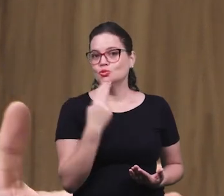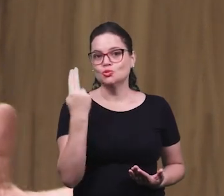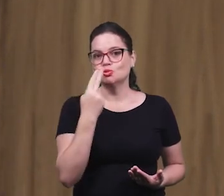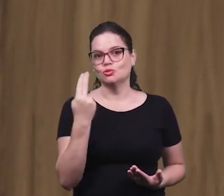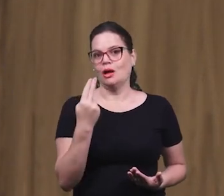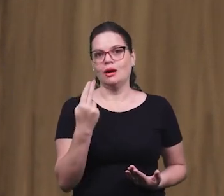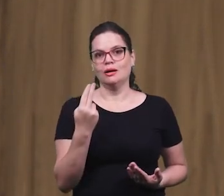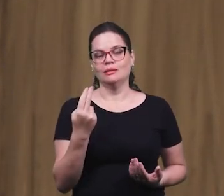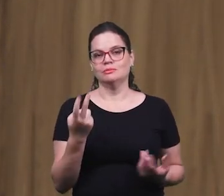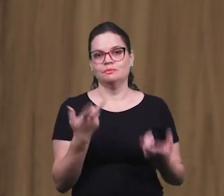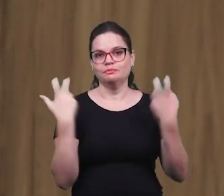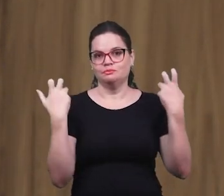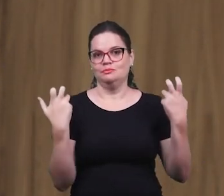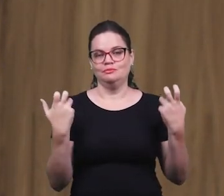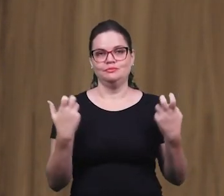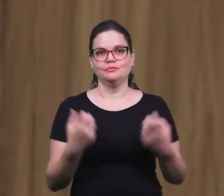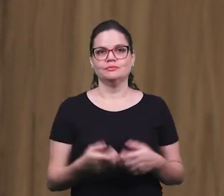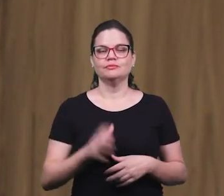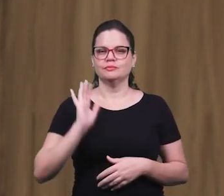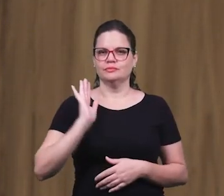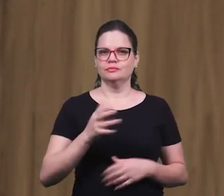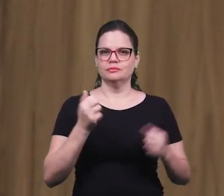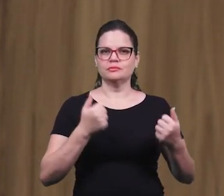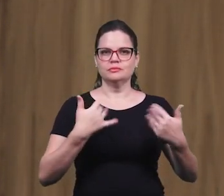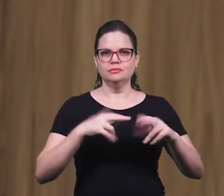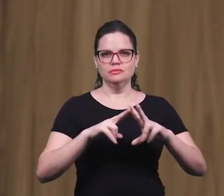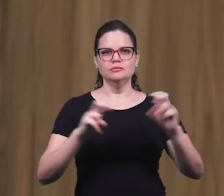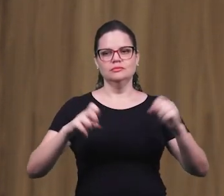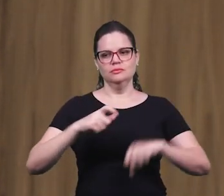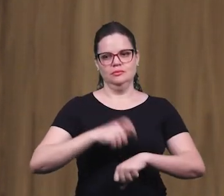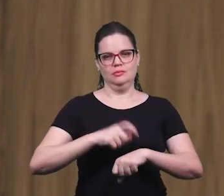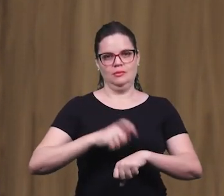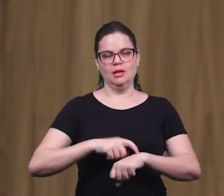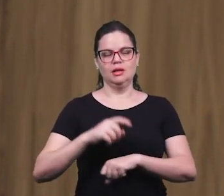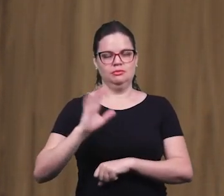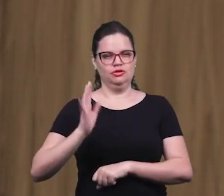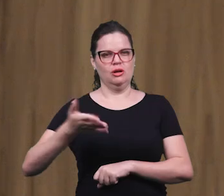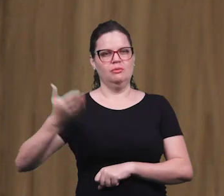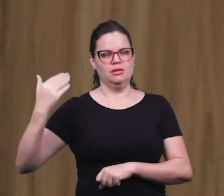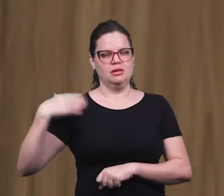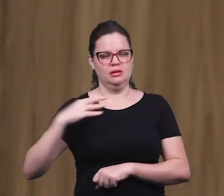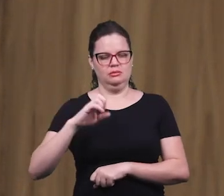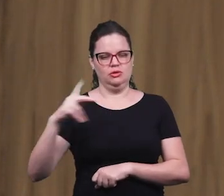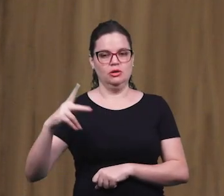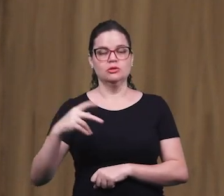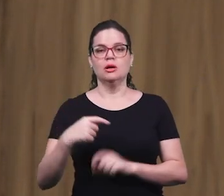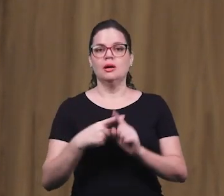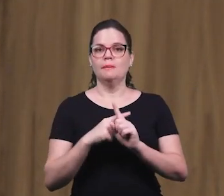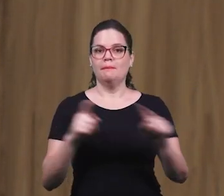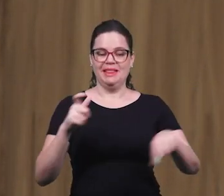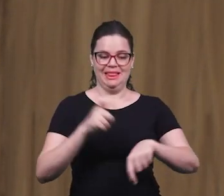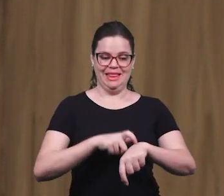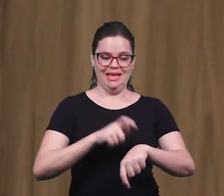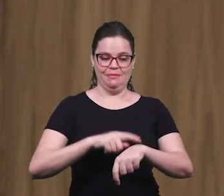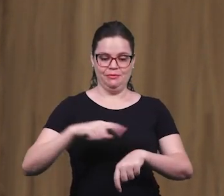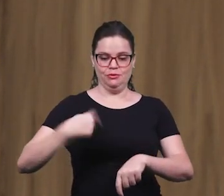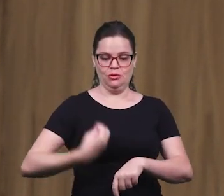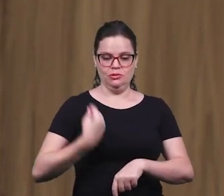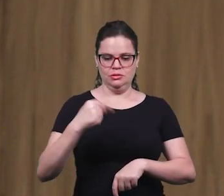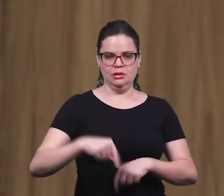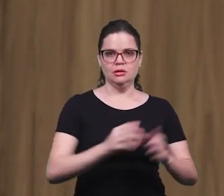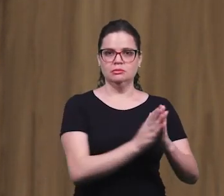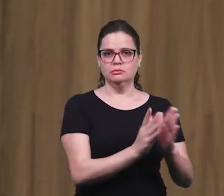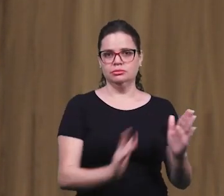nós já até falamos sobre isso em outros programas, né, sobre questão de tempo. O tempo, ele é contado para nós de